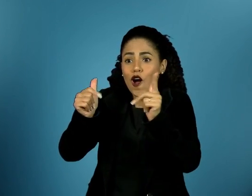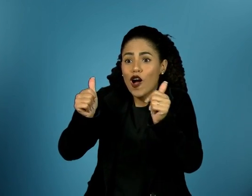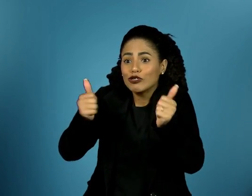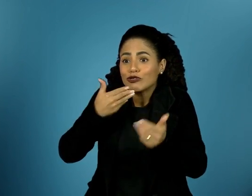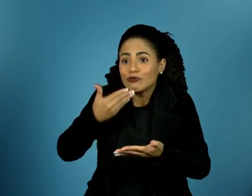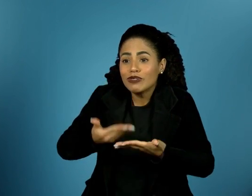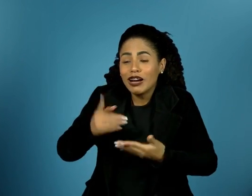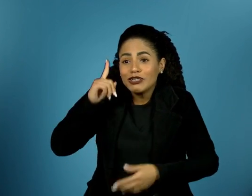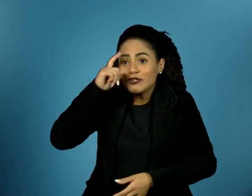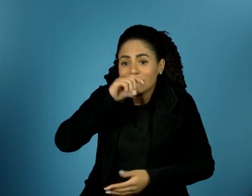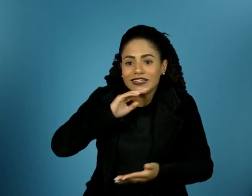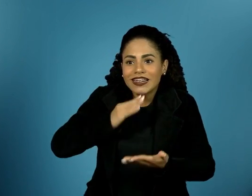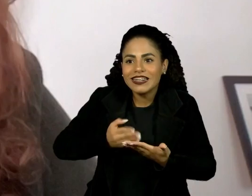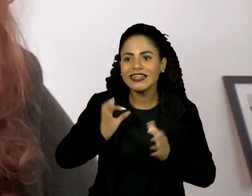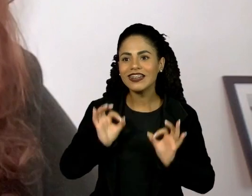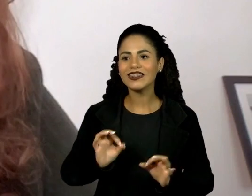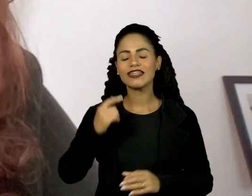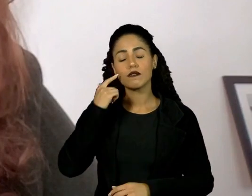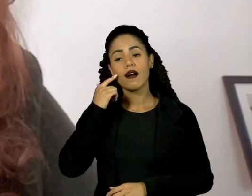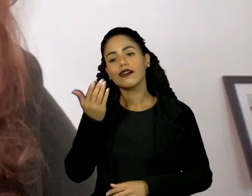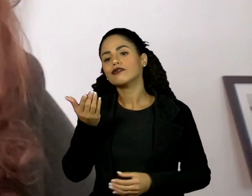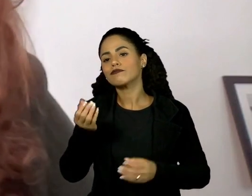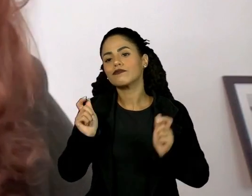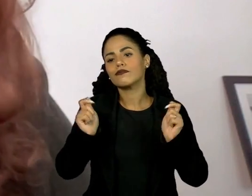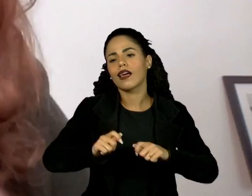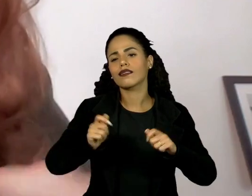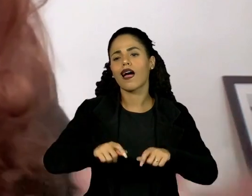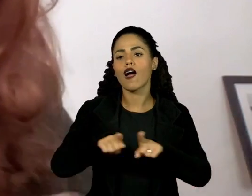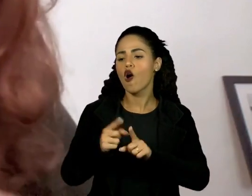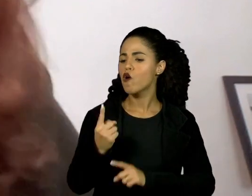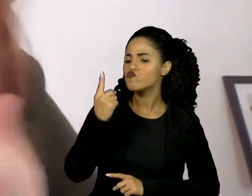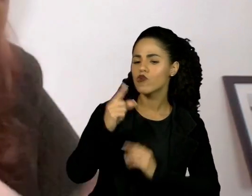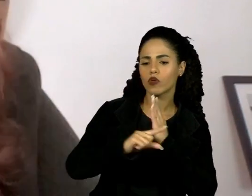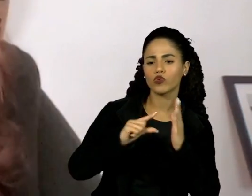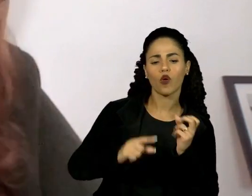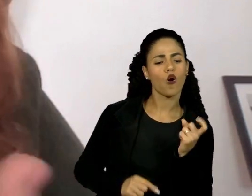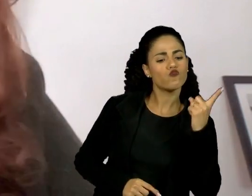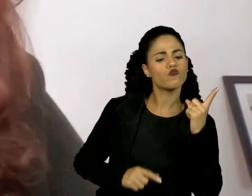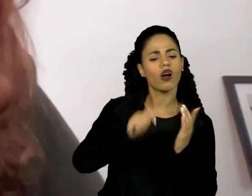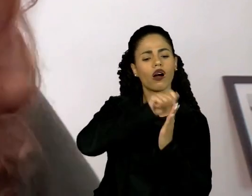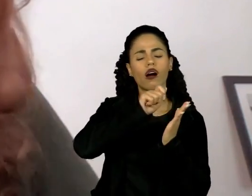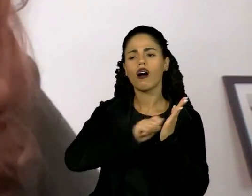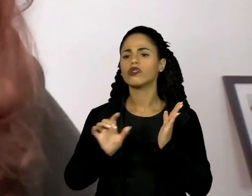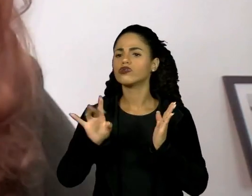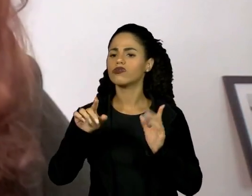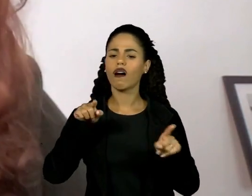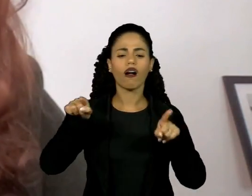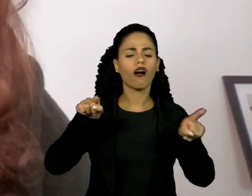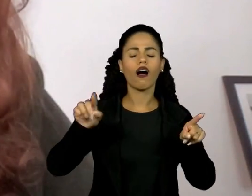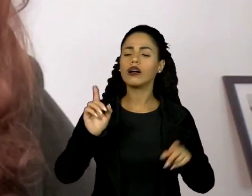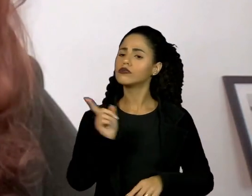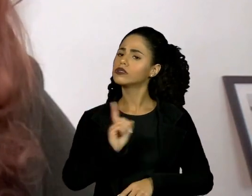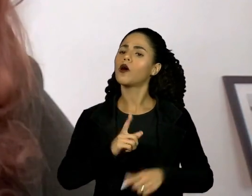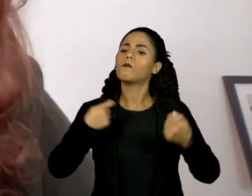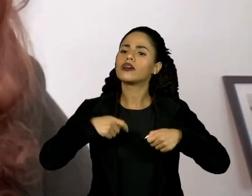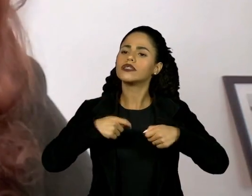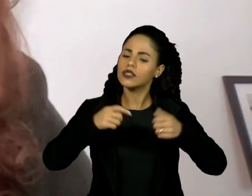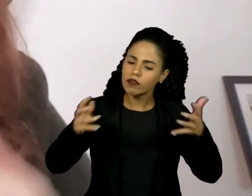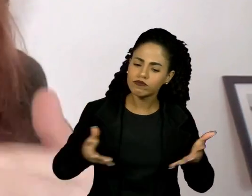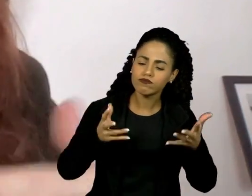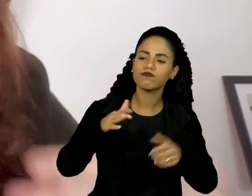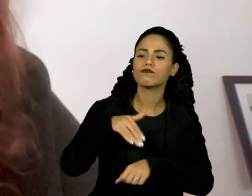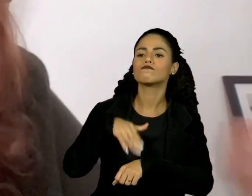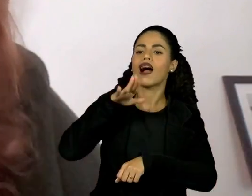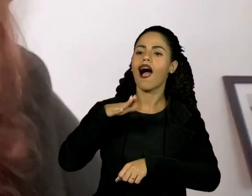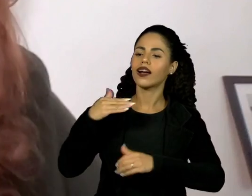inacreditável. Felizmente não é o caso de, assim, um autor, uma obra penetrando aqui ou acolá, assim. Eu acho que a gente tá vendo